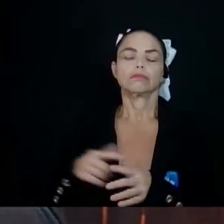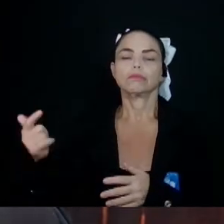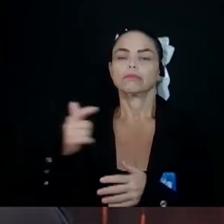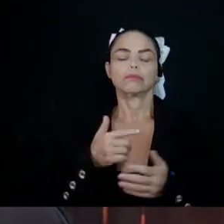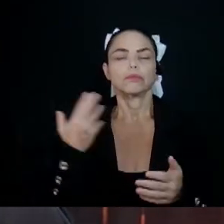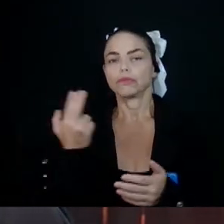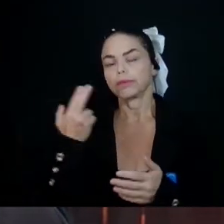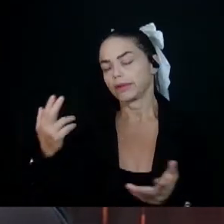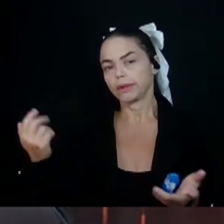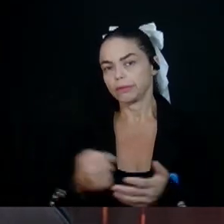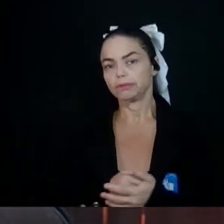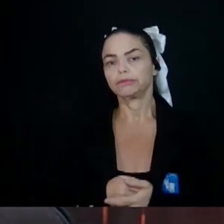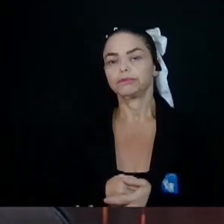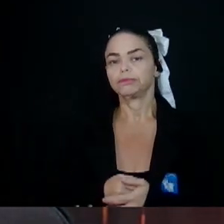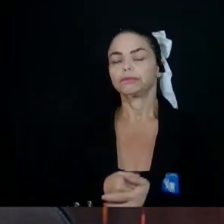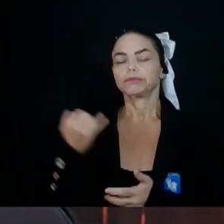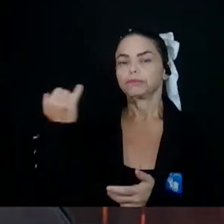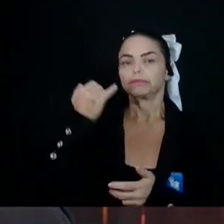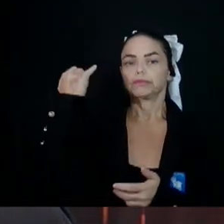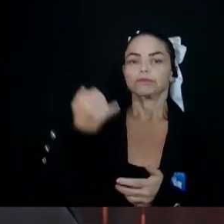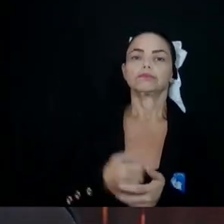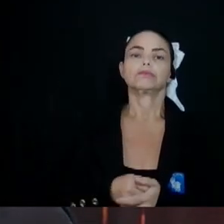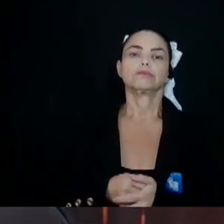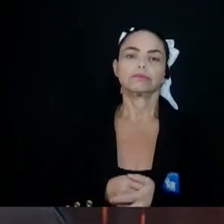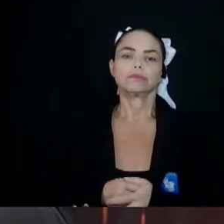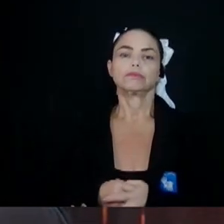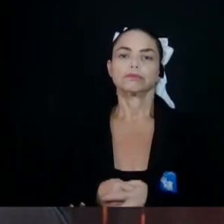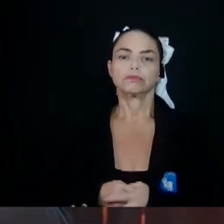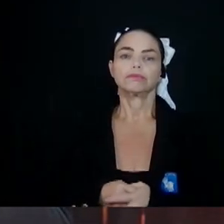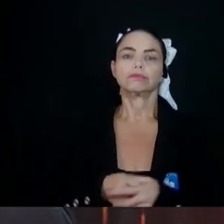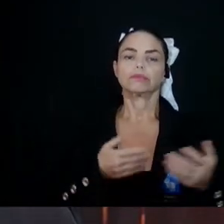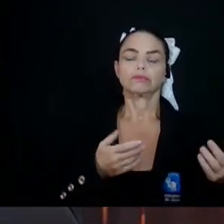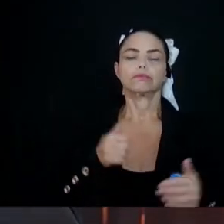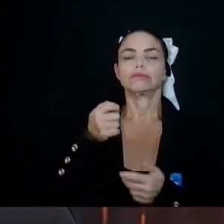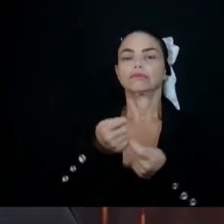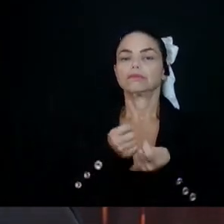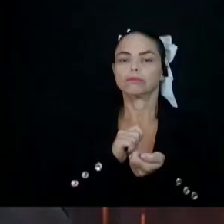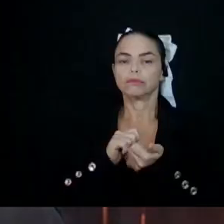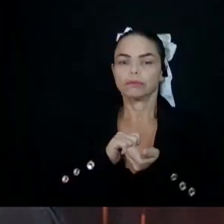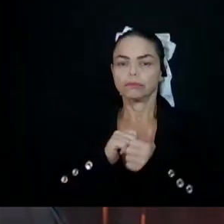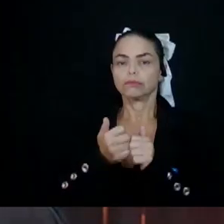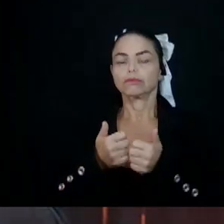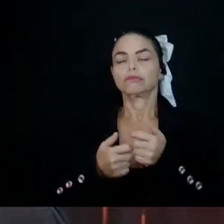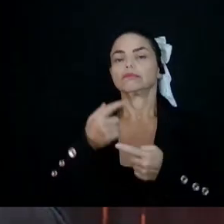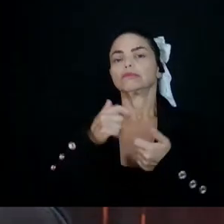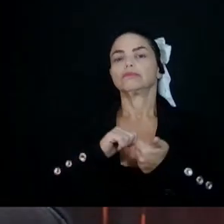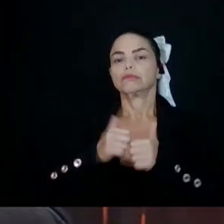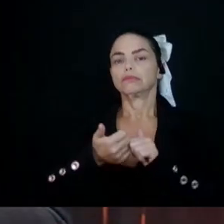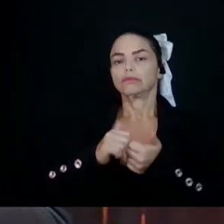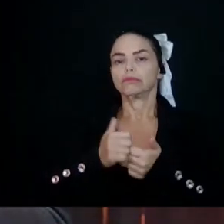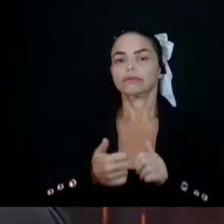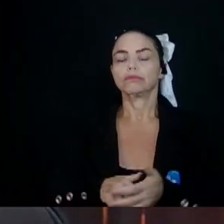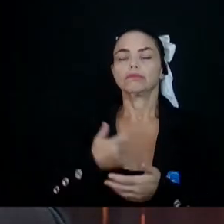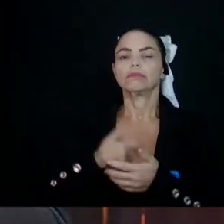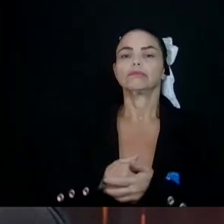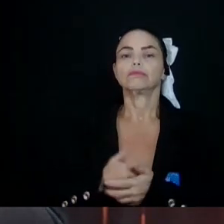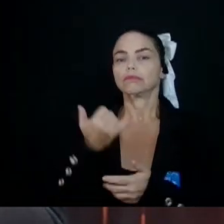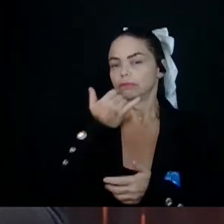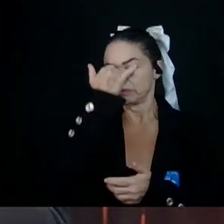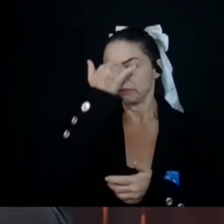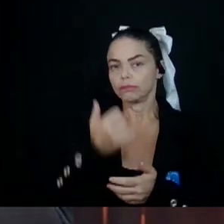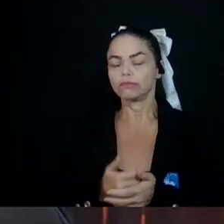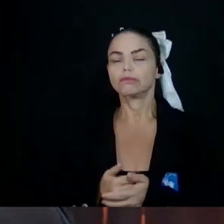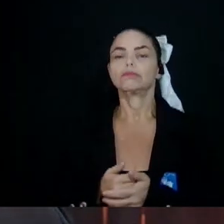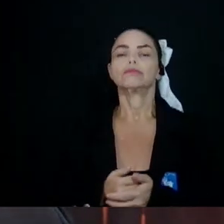que é extremamente importante, né, para jogos. Existem muito conteúdo de jogo de azar nessas plataformas de